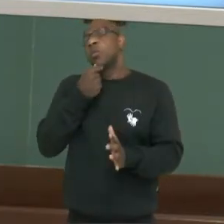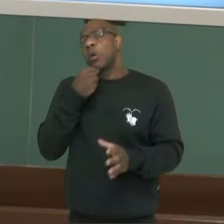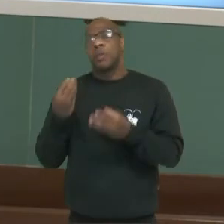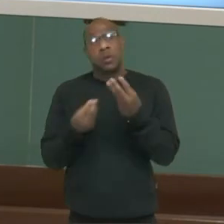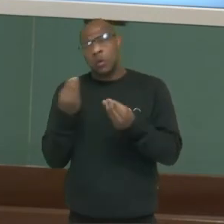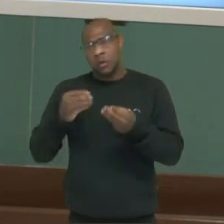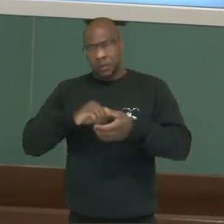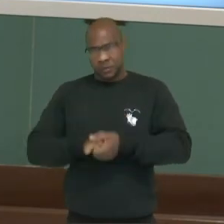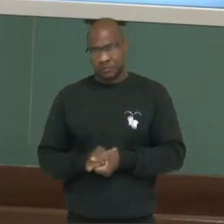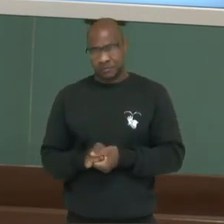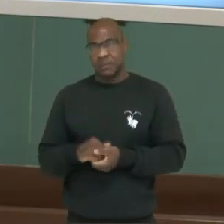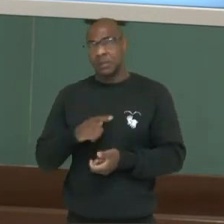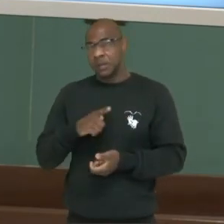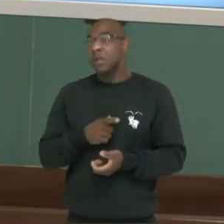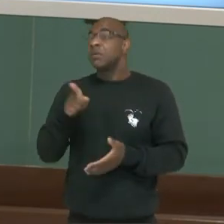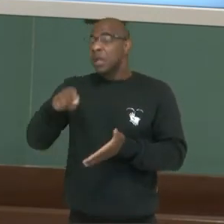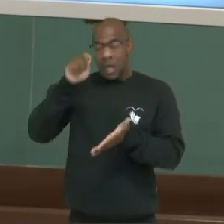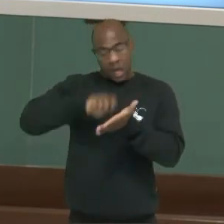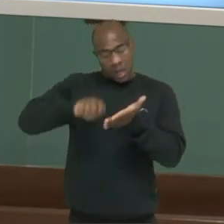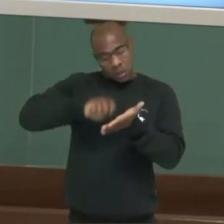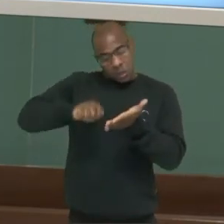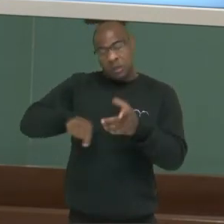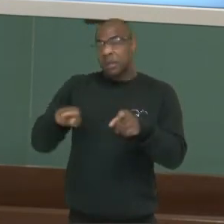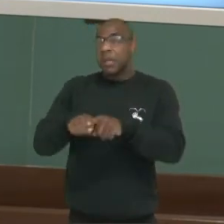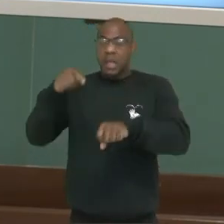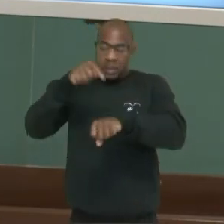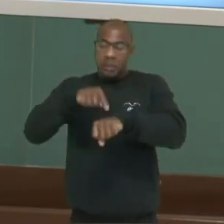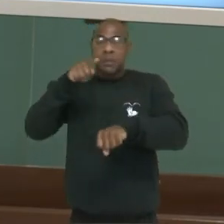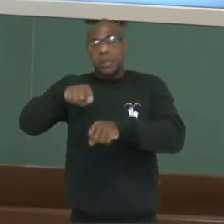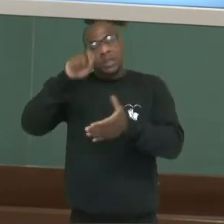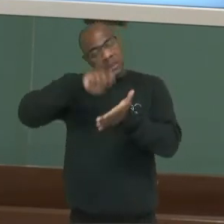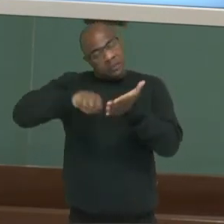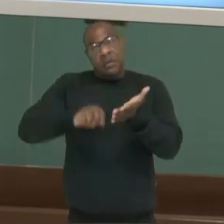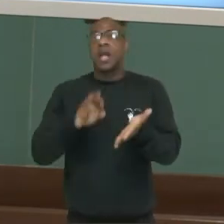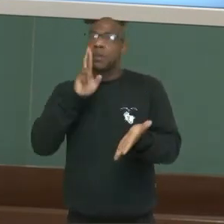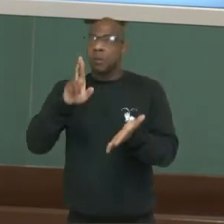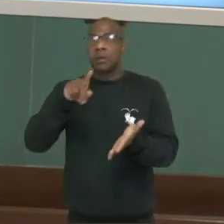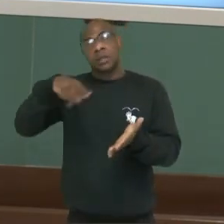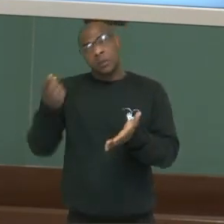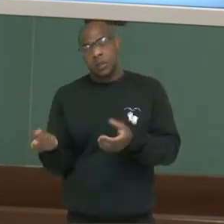Vamos anotar no seu caderno e um tempinho para vocês escreverem.